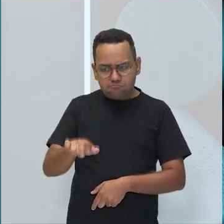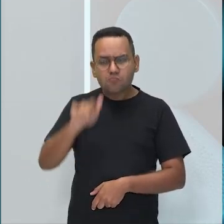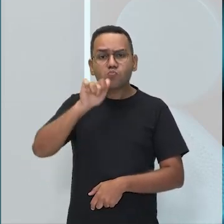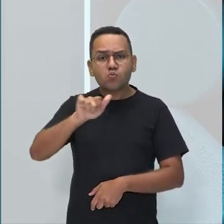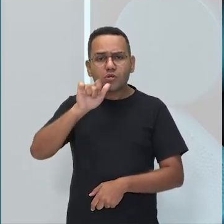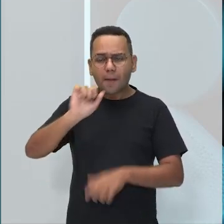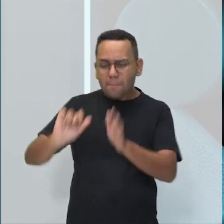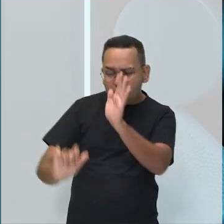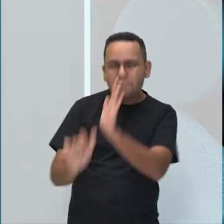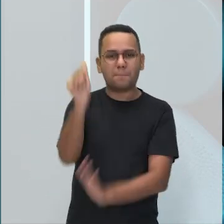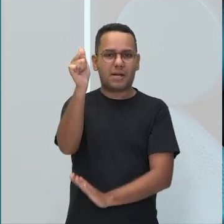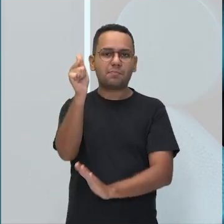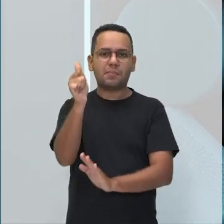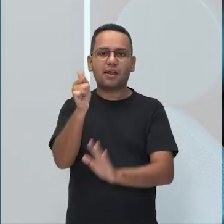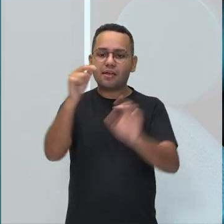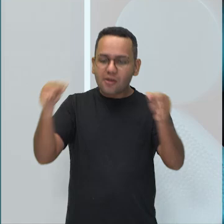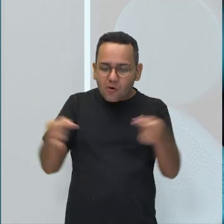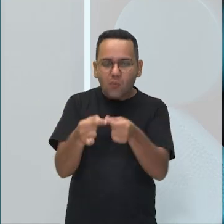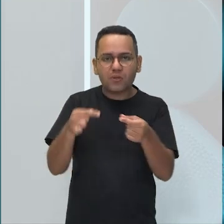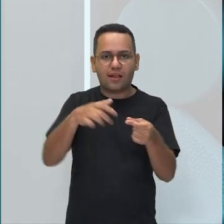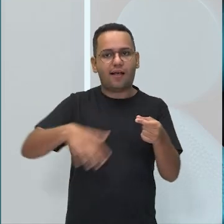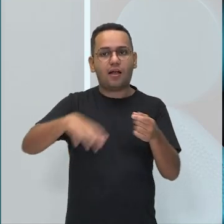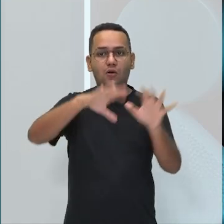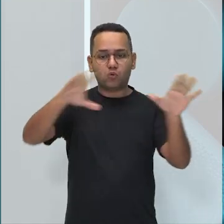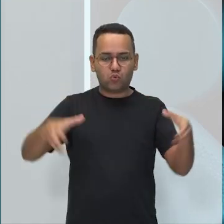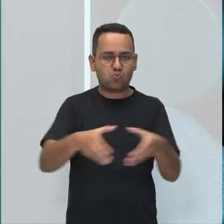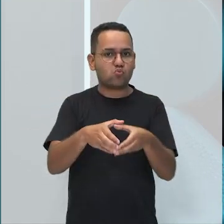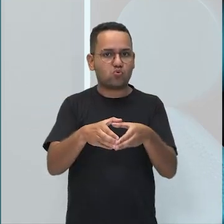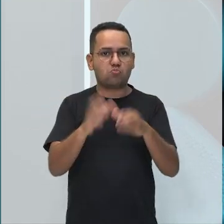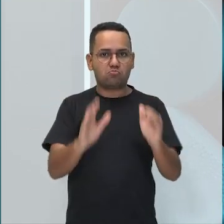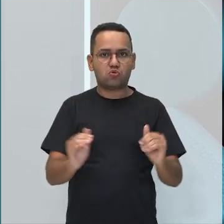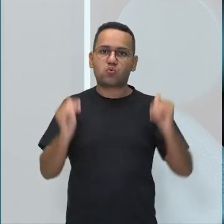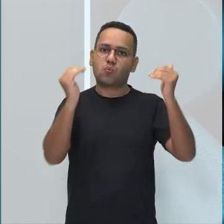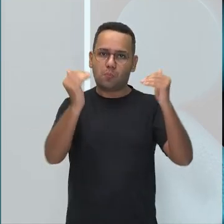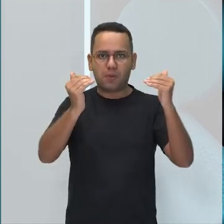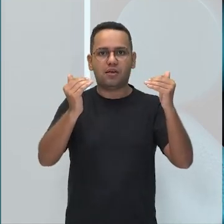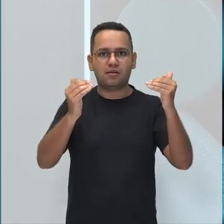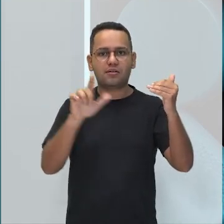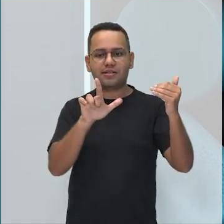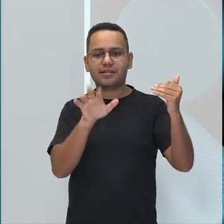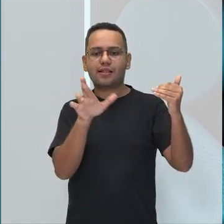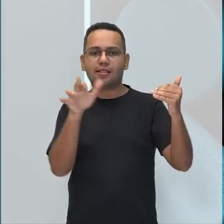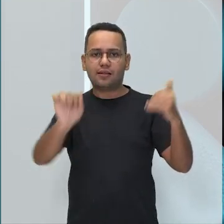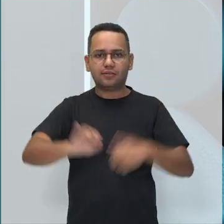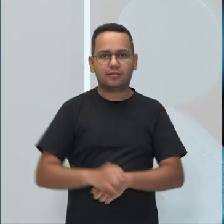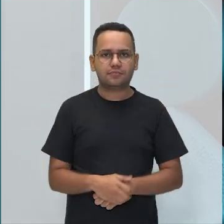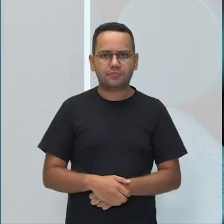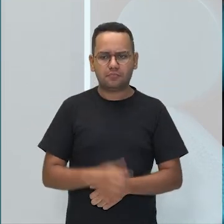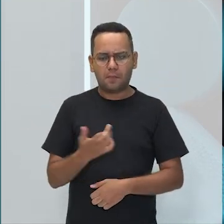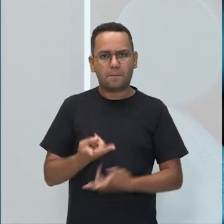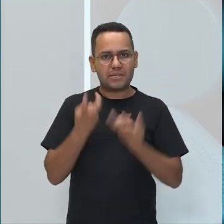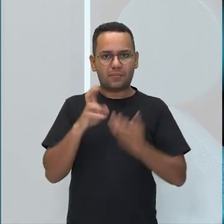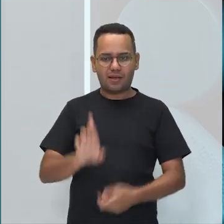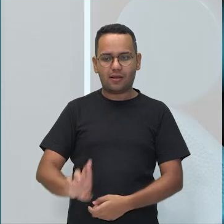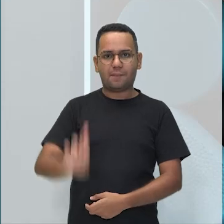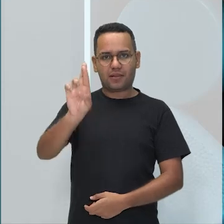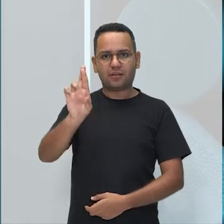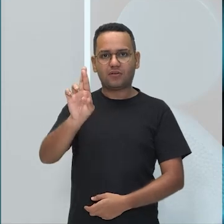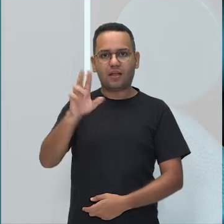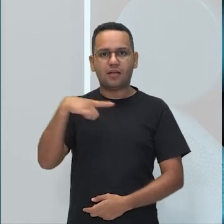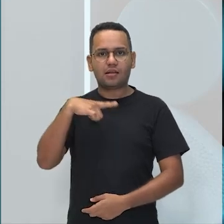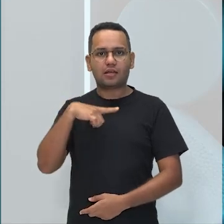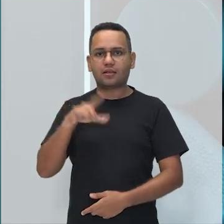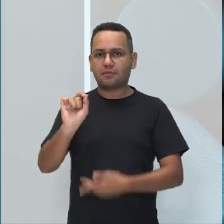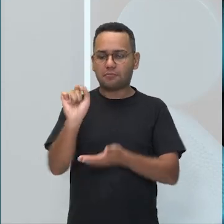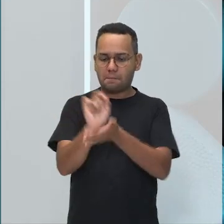a fazer parte da Academia Brasileira de Letras. Então observe a importância da Raquel, a representatividade que ela tem na produção dos seus